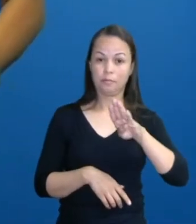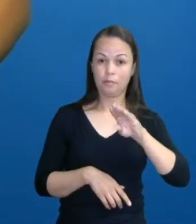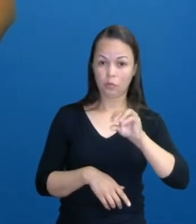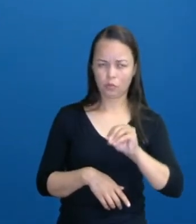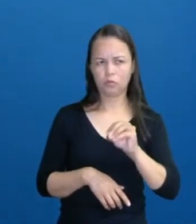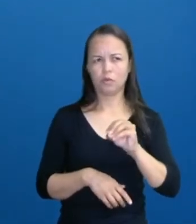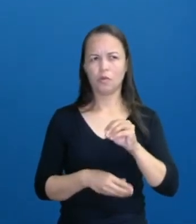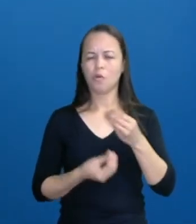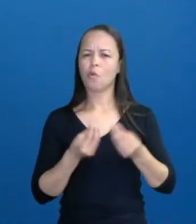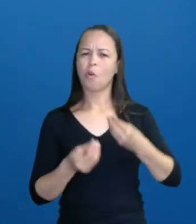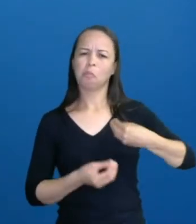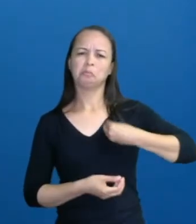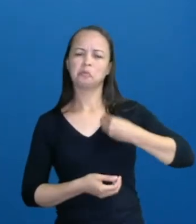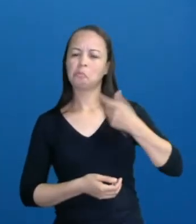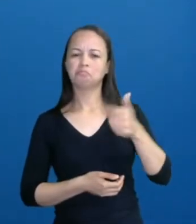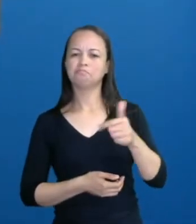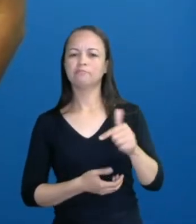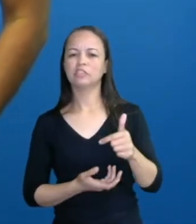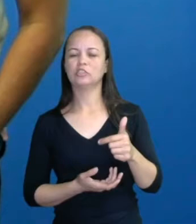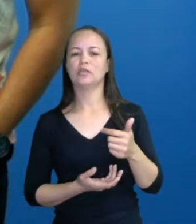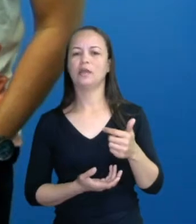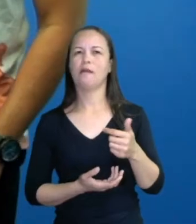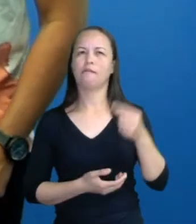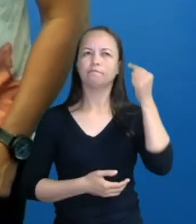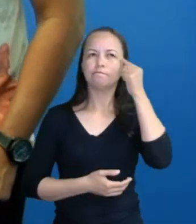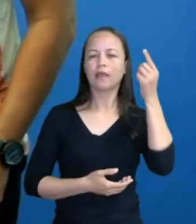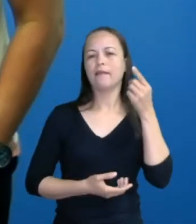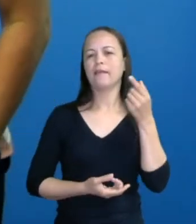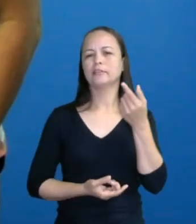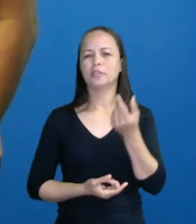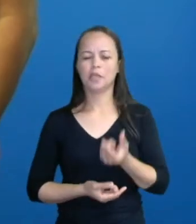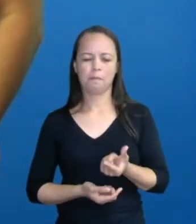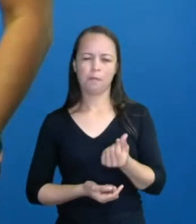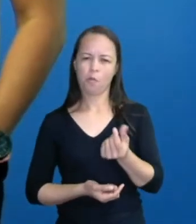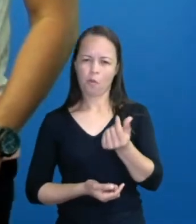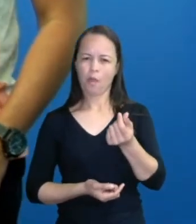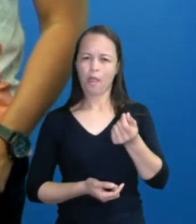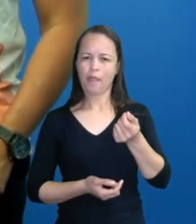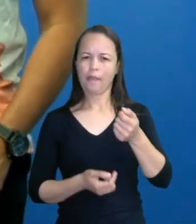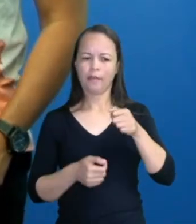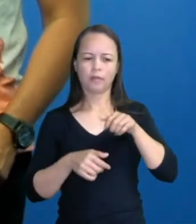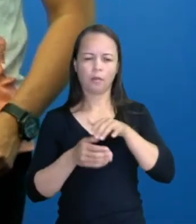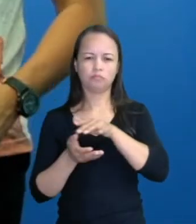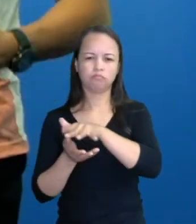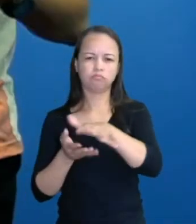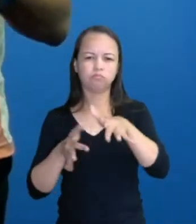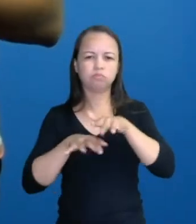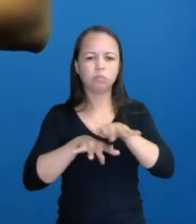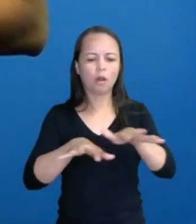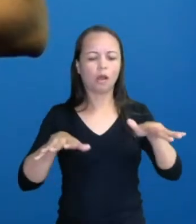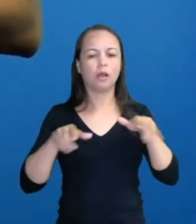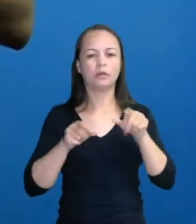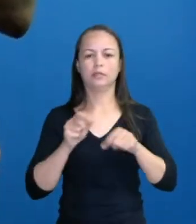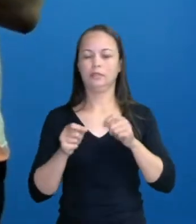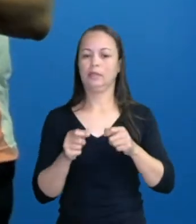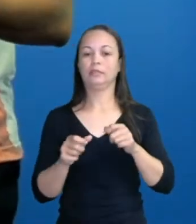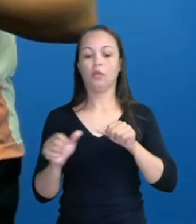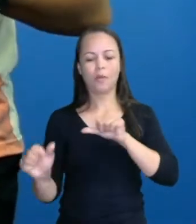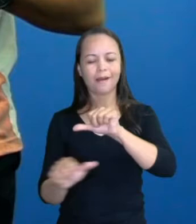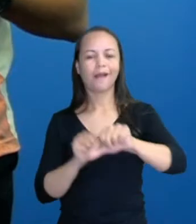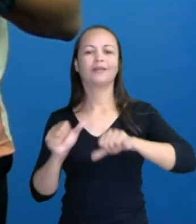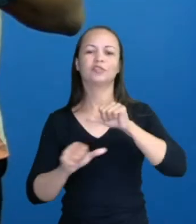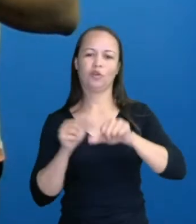a ideia de moeda, circulação de moedas, tudo era feito na forma de escambo, de